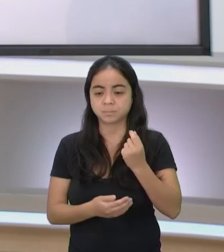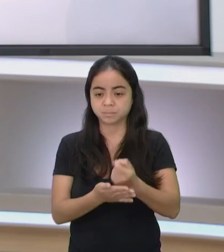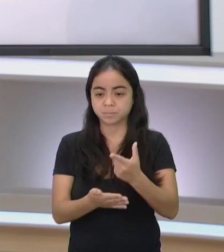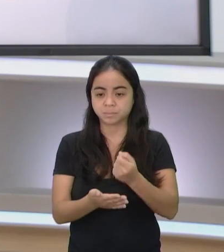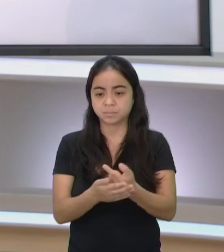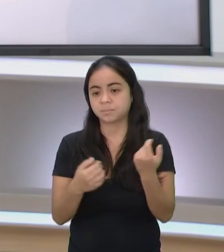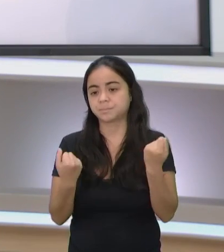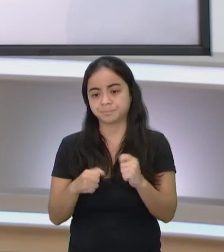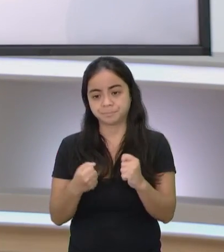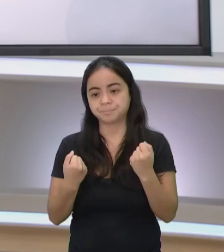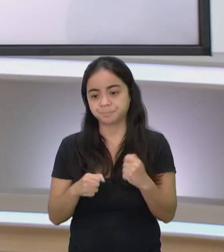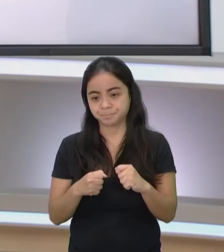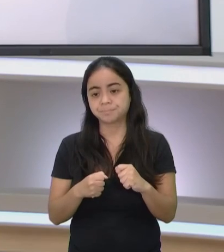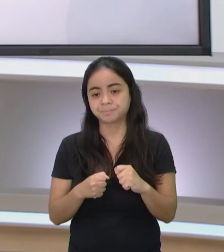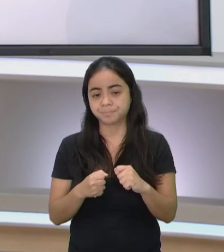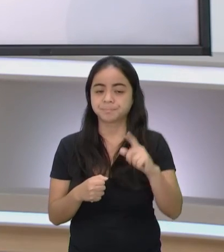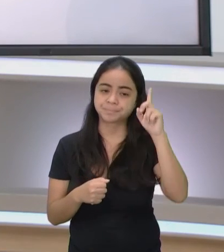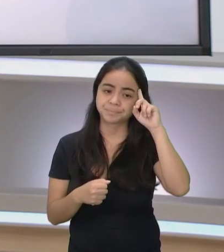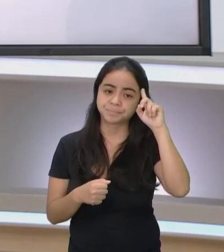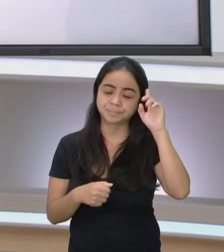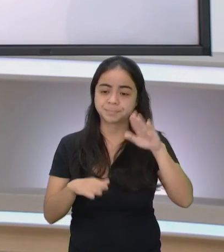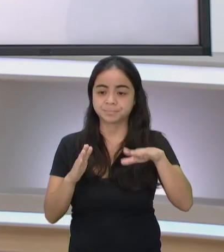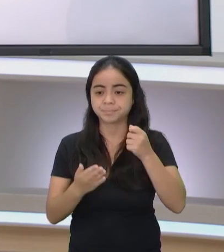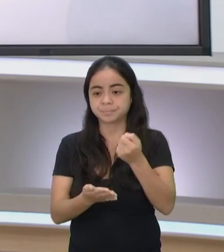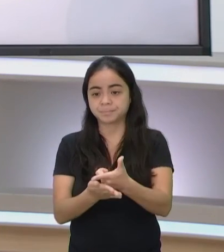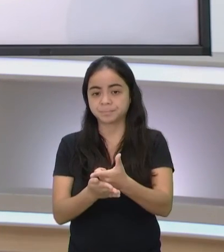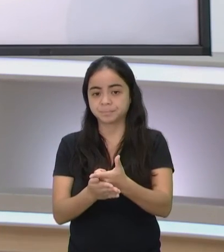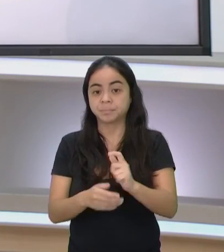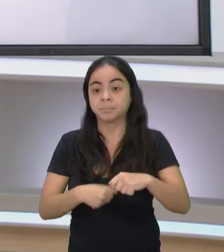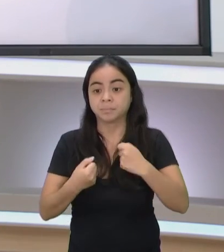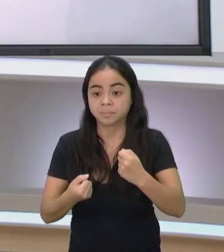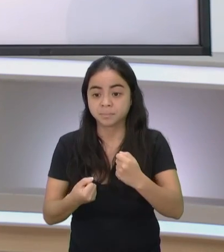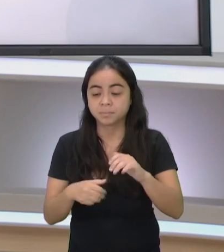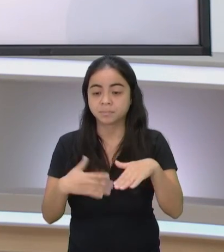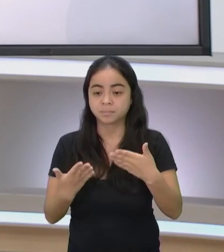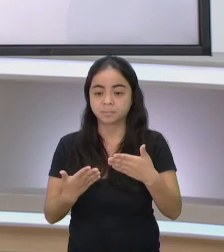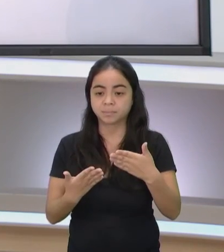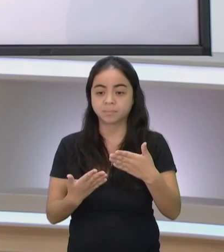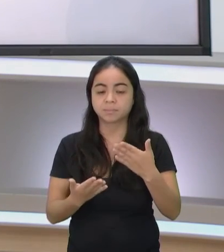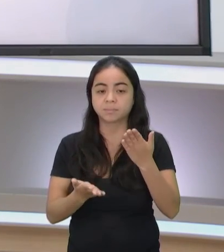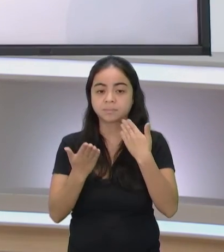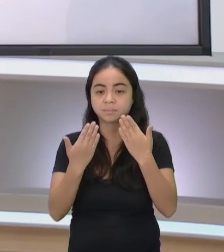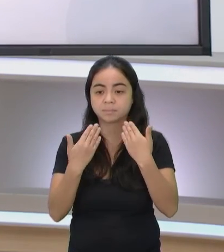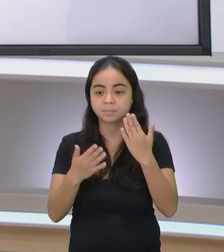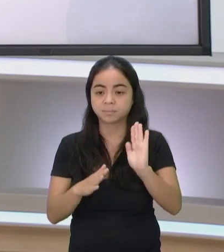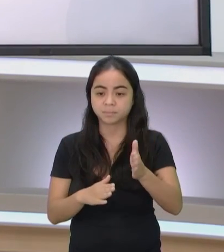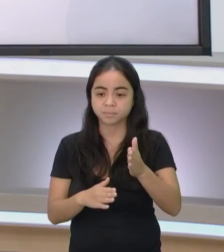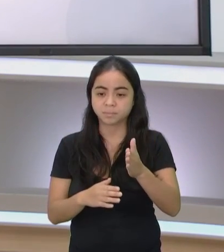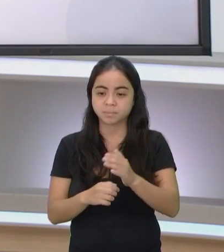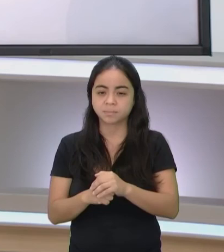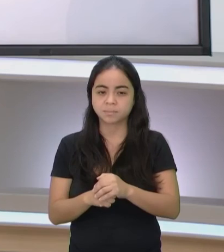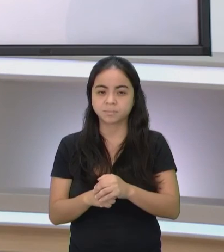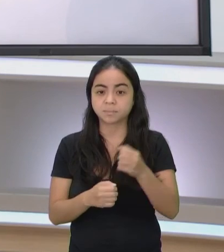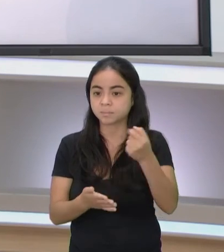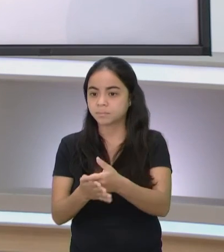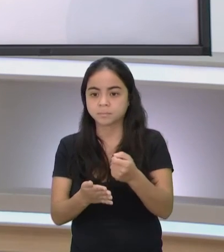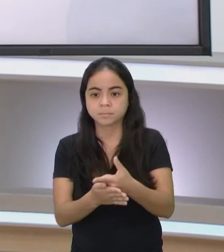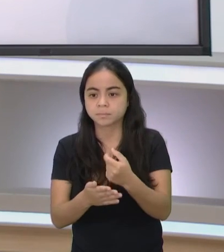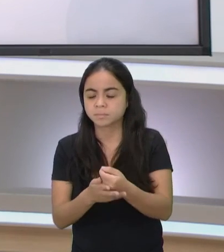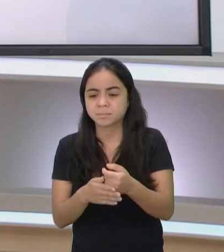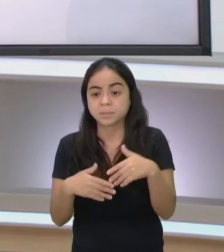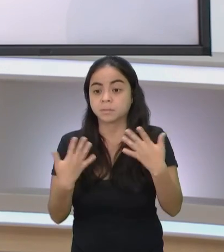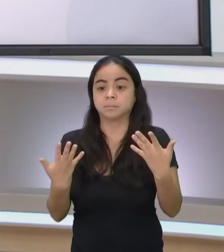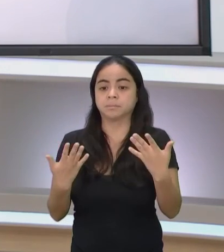a gente vai, né, no cotidiano, às vezes a gente compra por impulso e a gente já falou isso, a gente compra sem perceber. O supérfluo